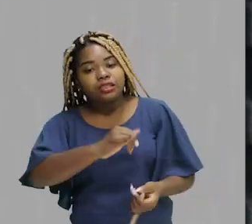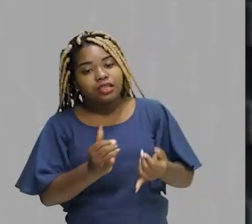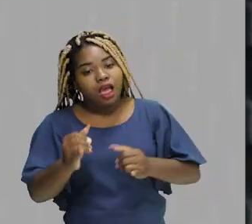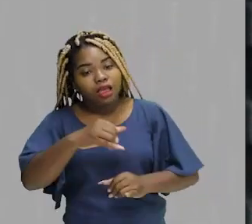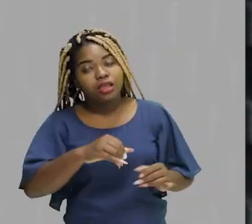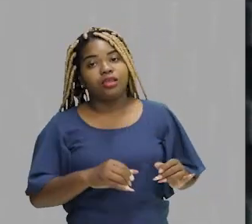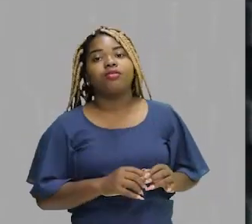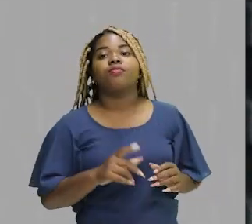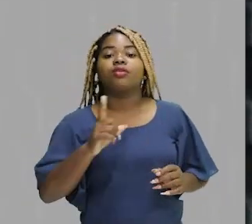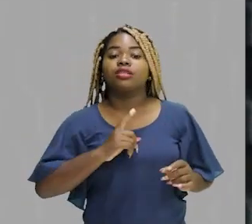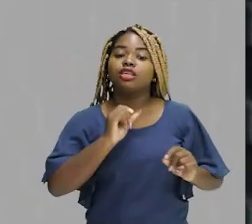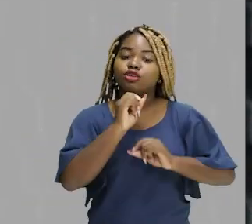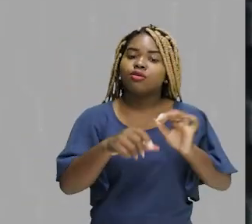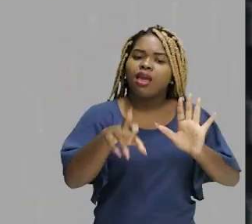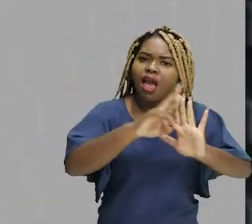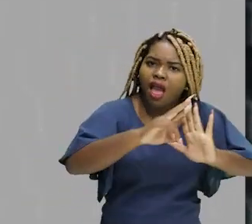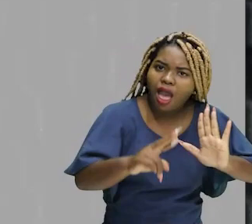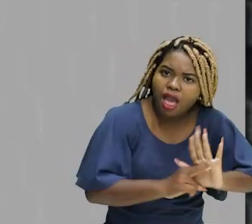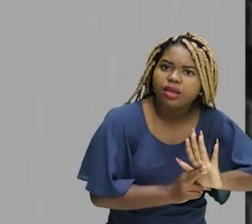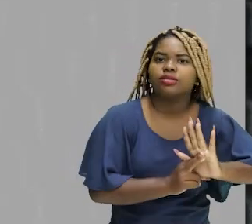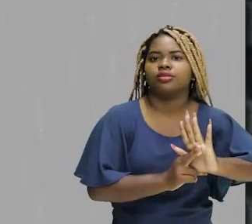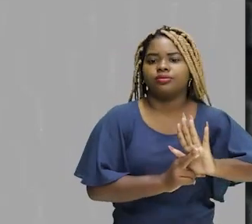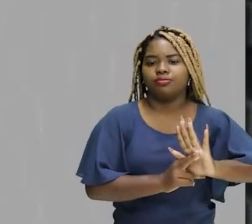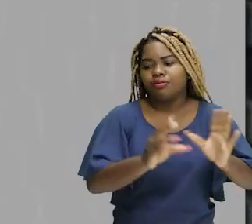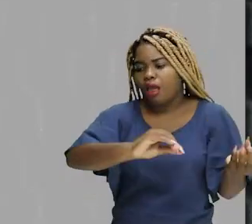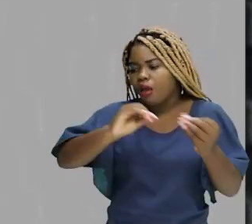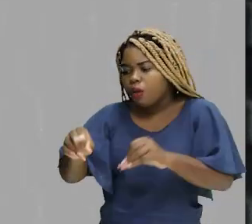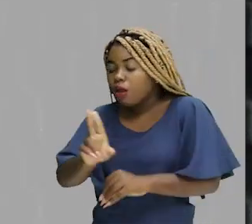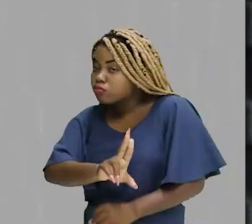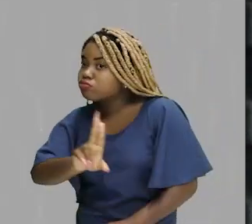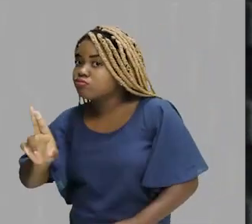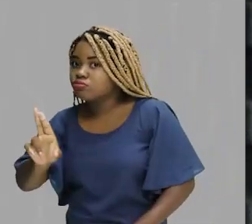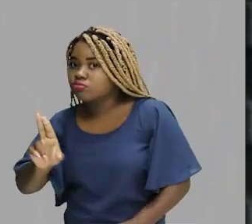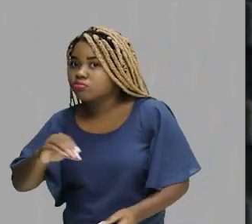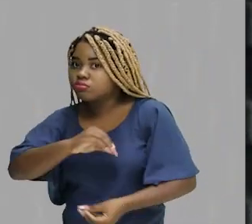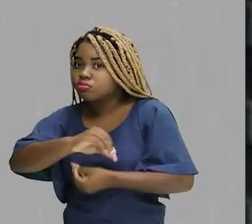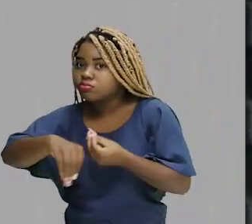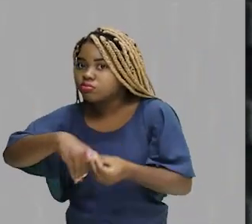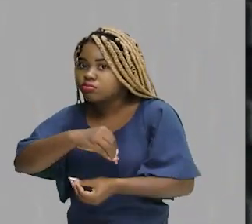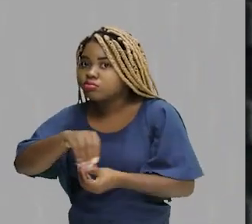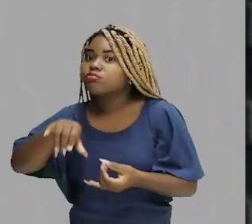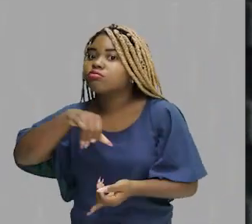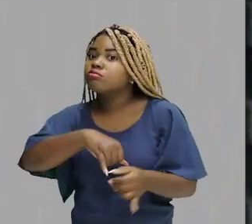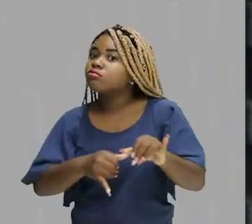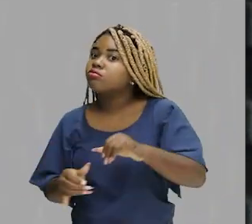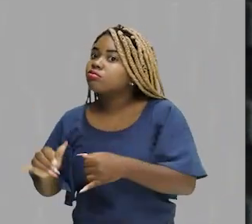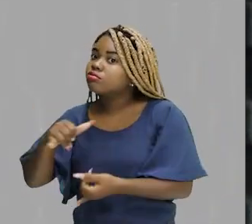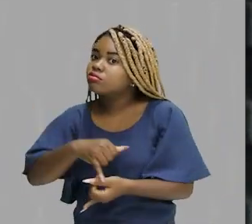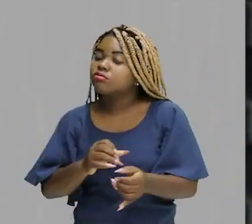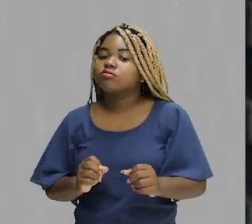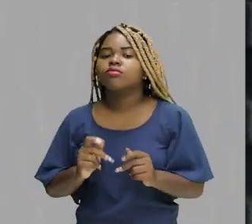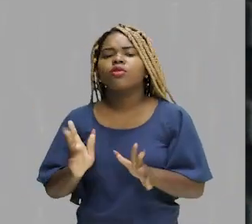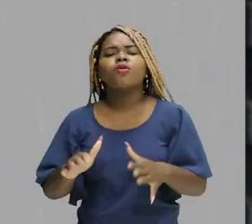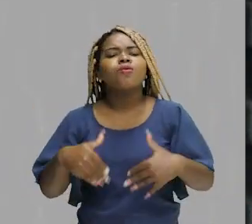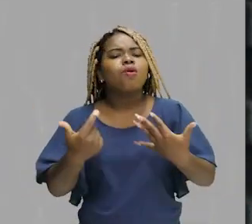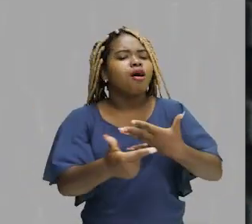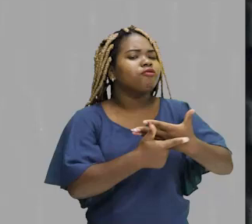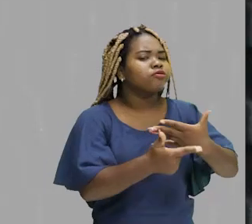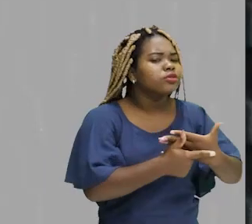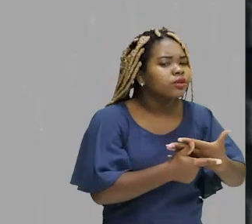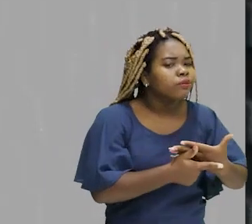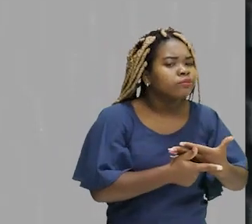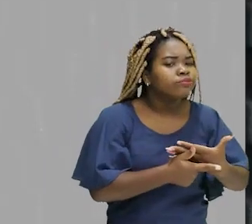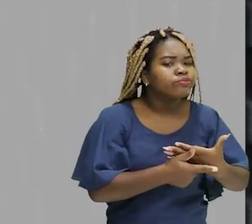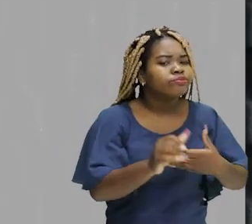por meio do nome, a gente consegue, por exemplo, já logo identificar qual é a função. Se é um ácido, se é uma base, se é